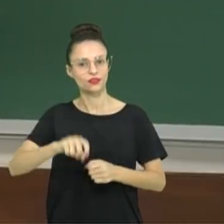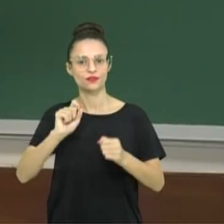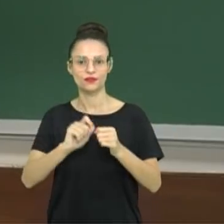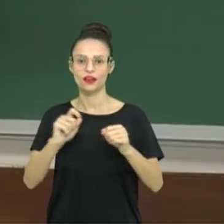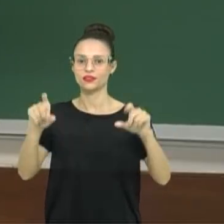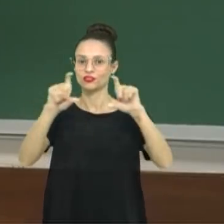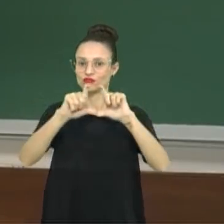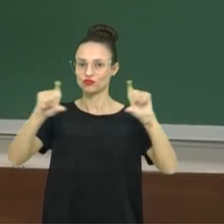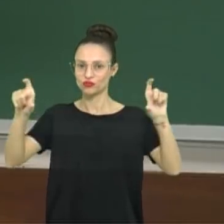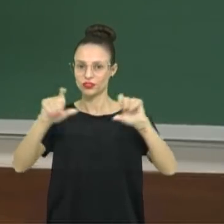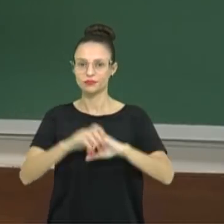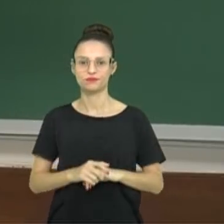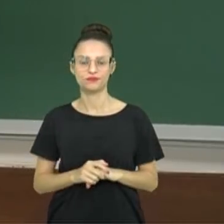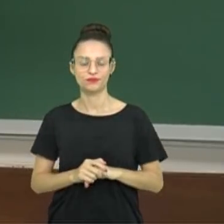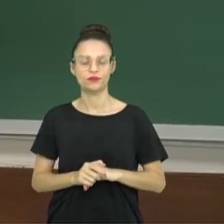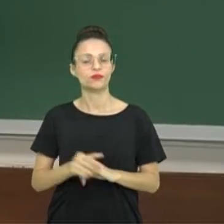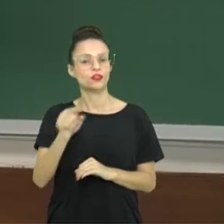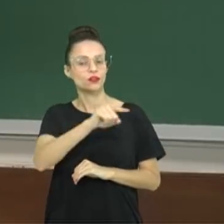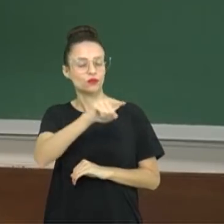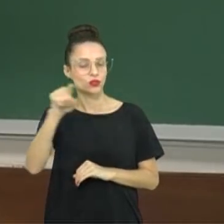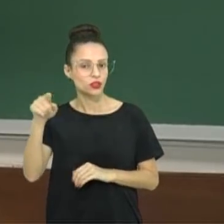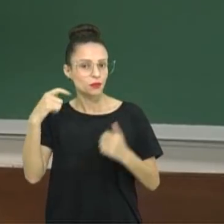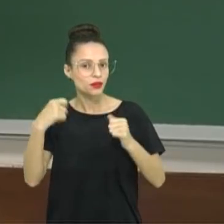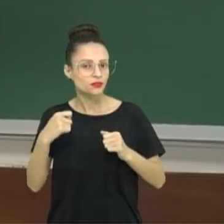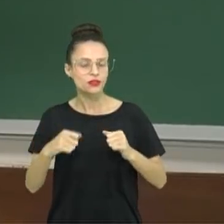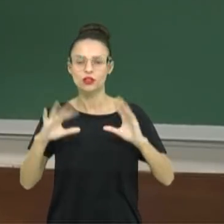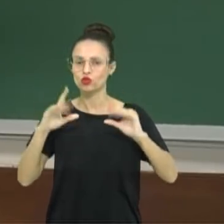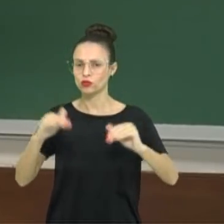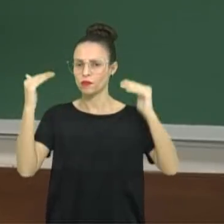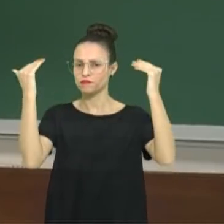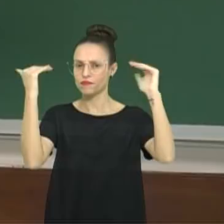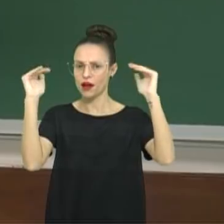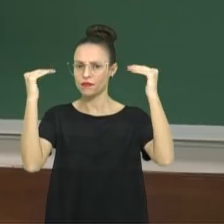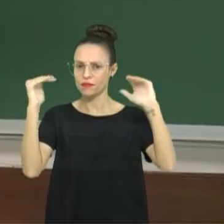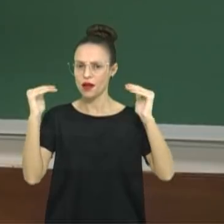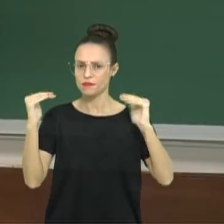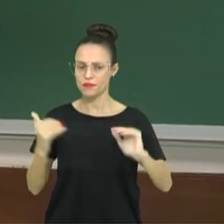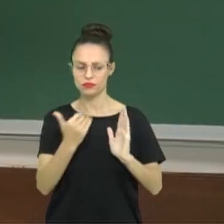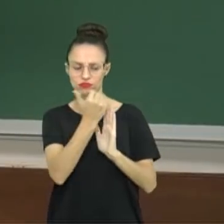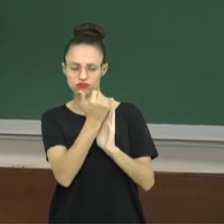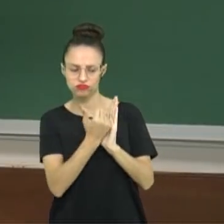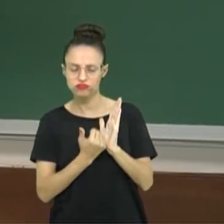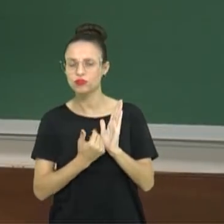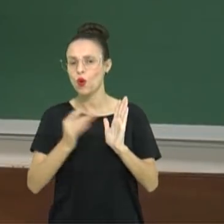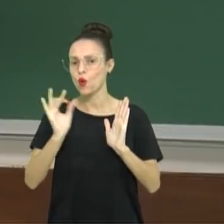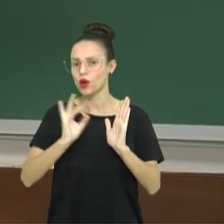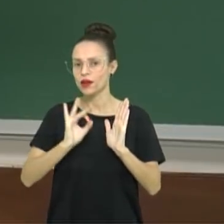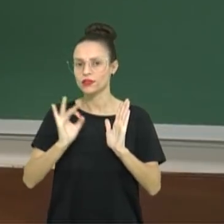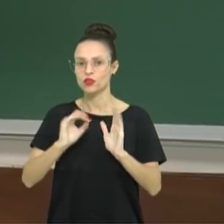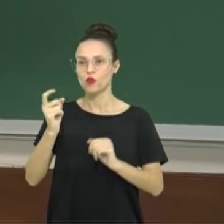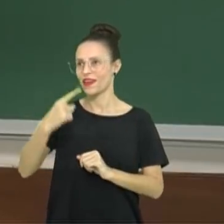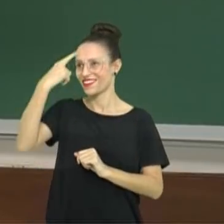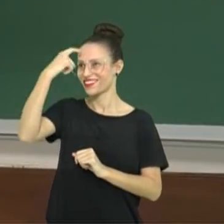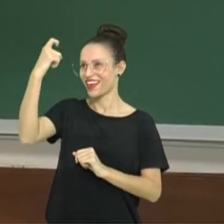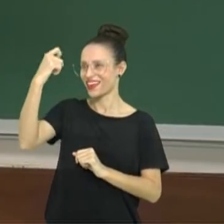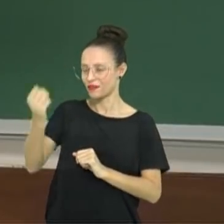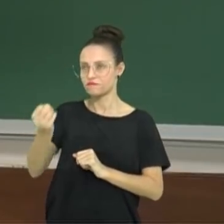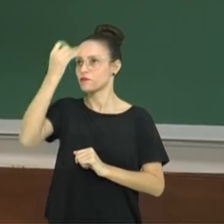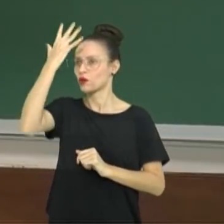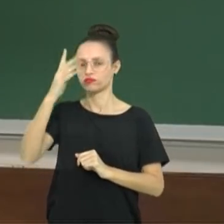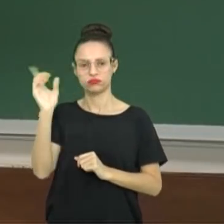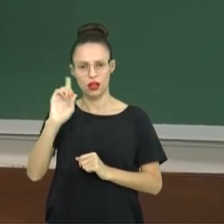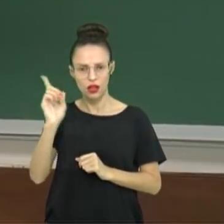a sua tira. Veja que você tem que ter tudo organizado para produzir a tira. As ideias, elas não fluem do nada, tem que